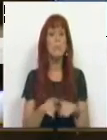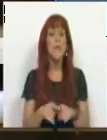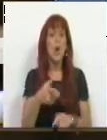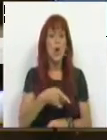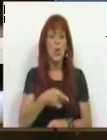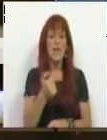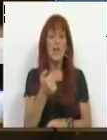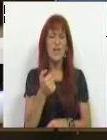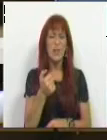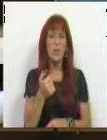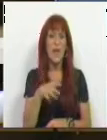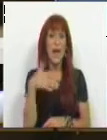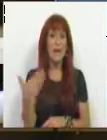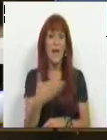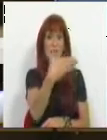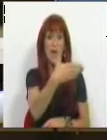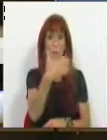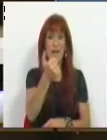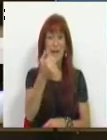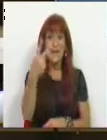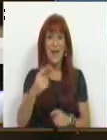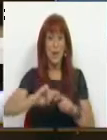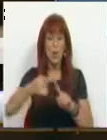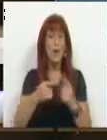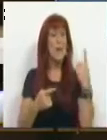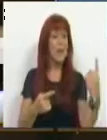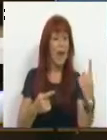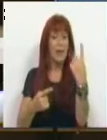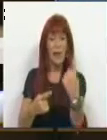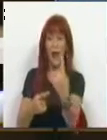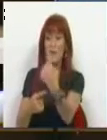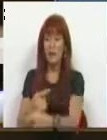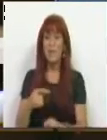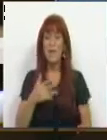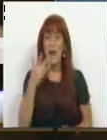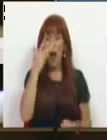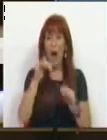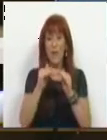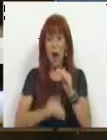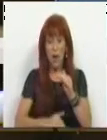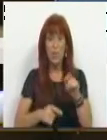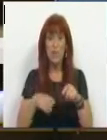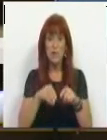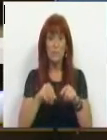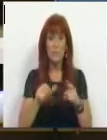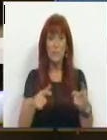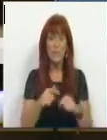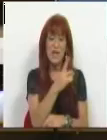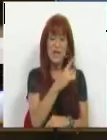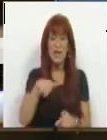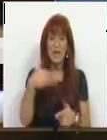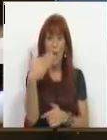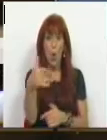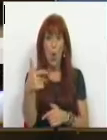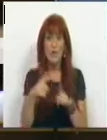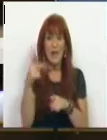é 95 a 115 quilos por ano e per capita. Na África subsaariana é de 6 a 11